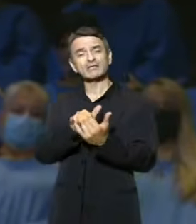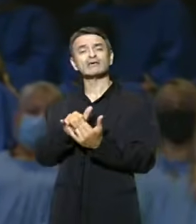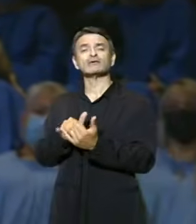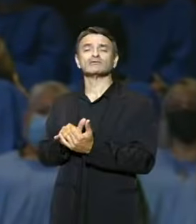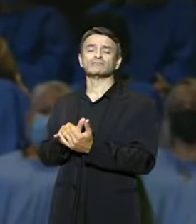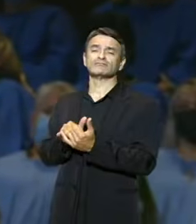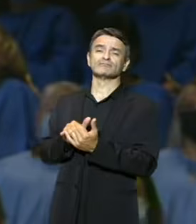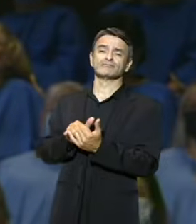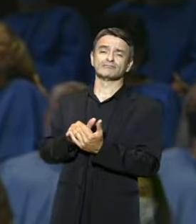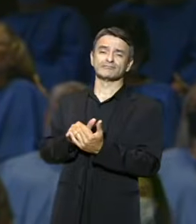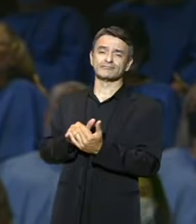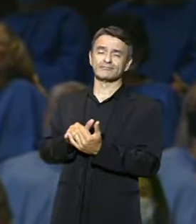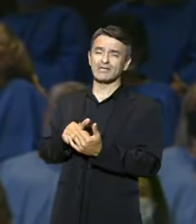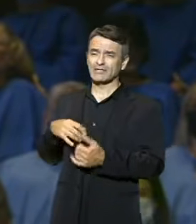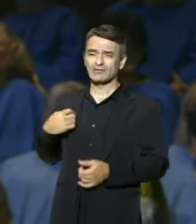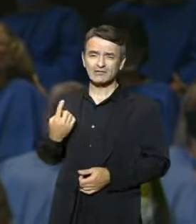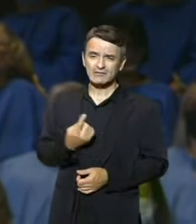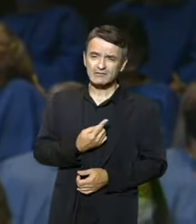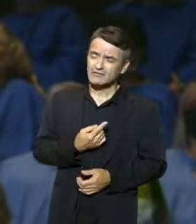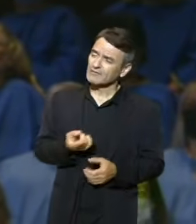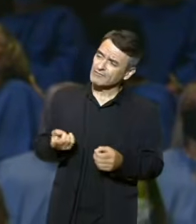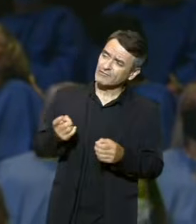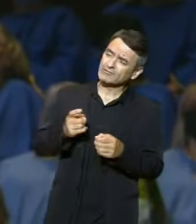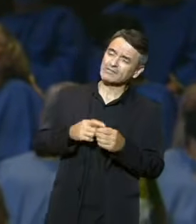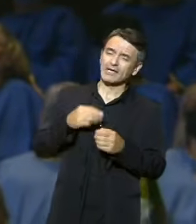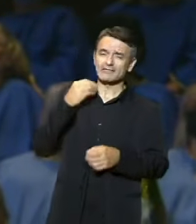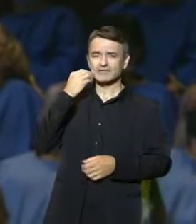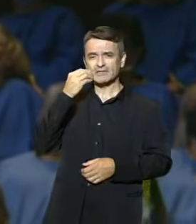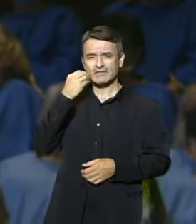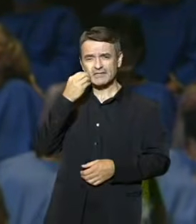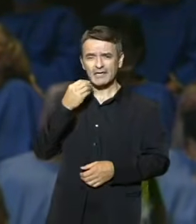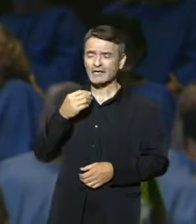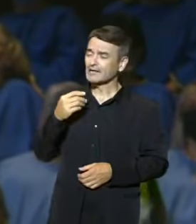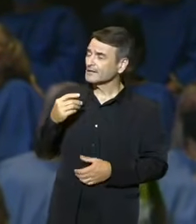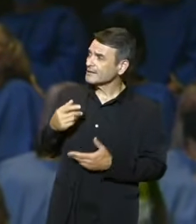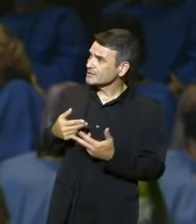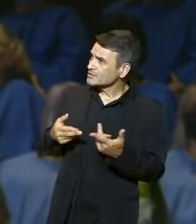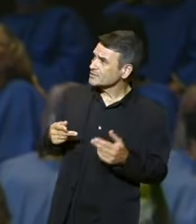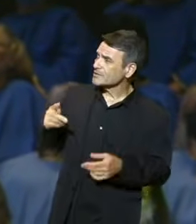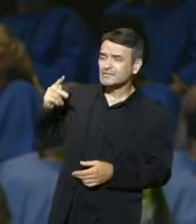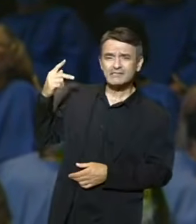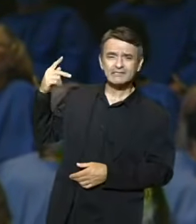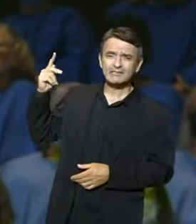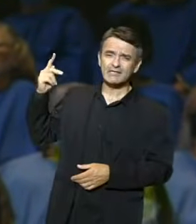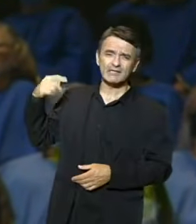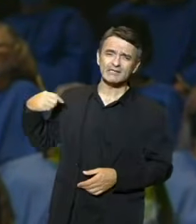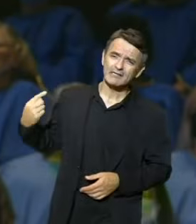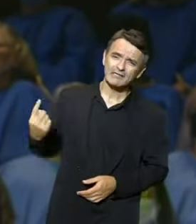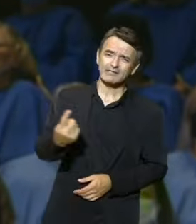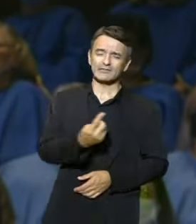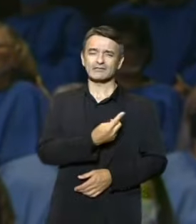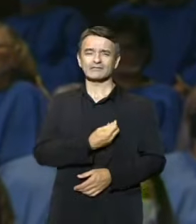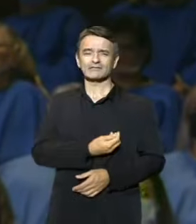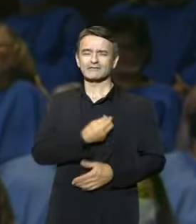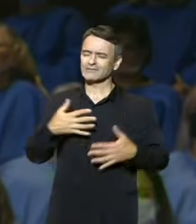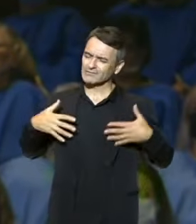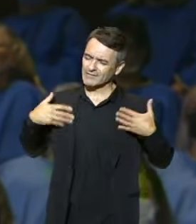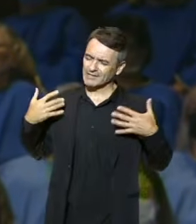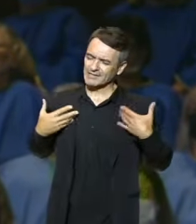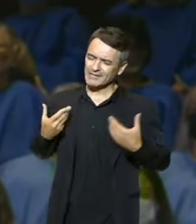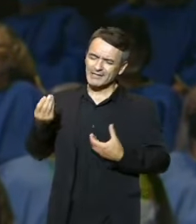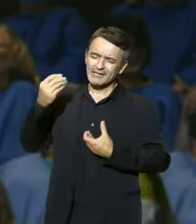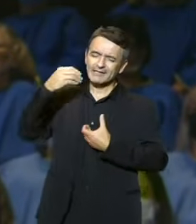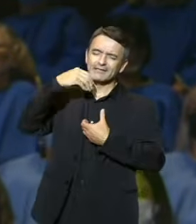então possa voltar a experimentar a provisão de Deus com alegria na alma e no